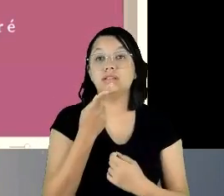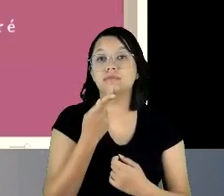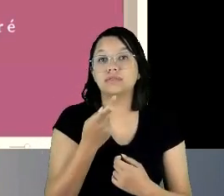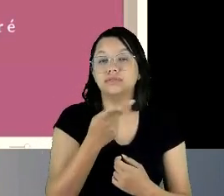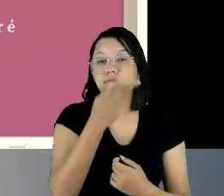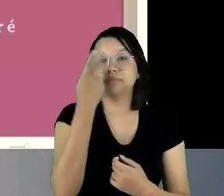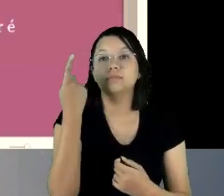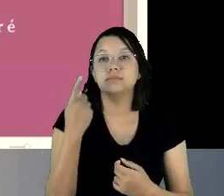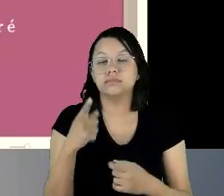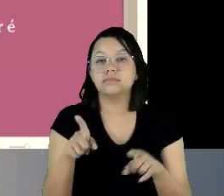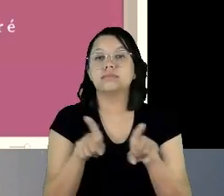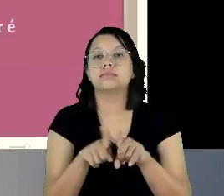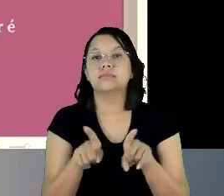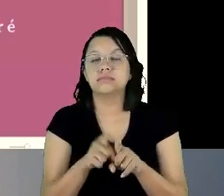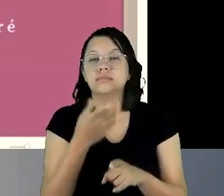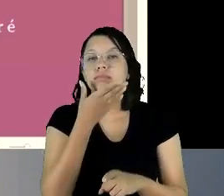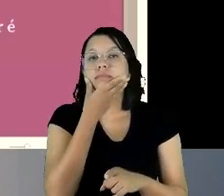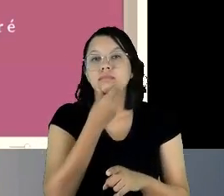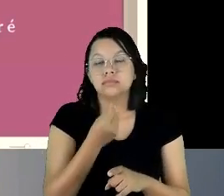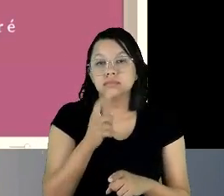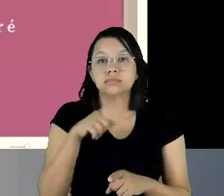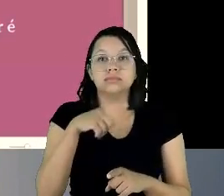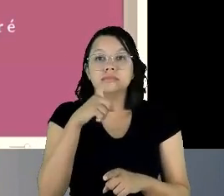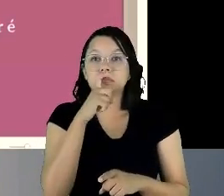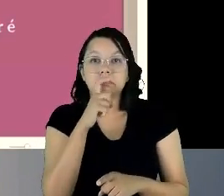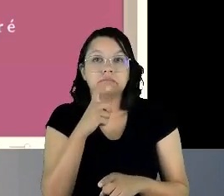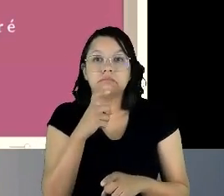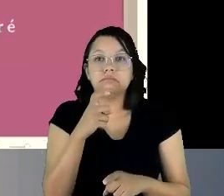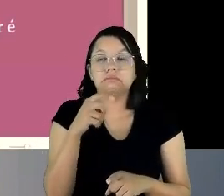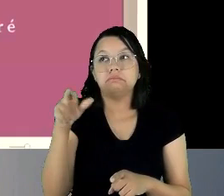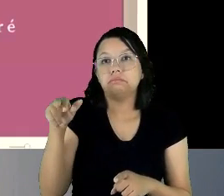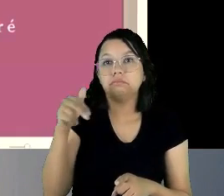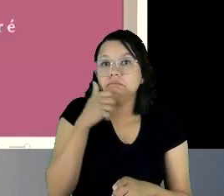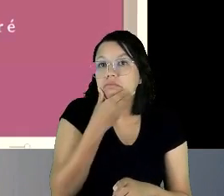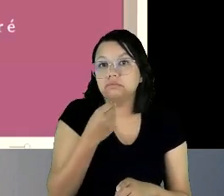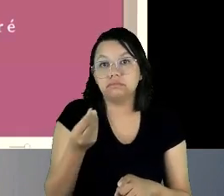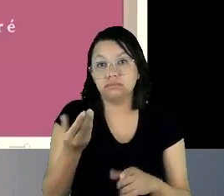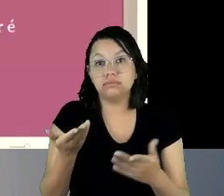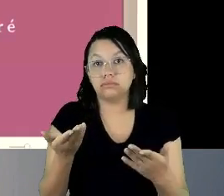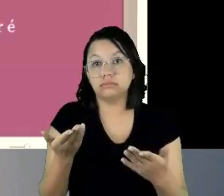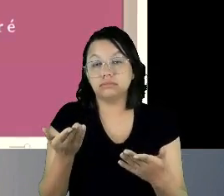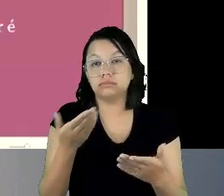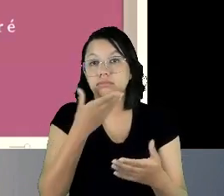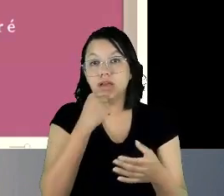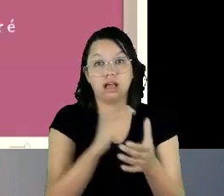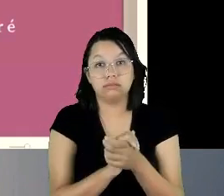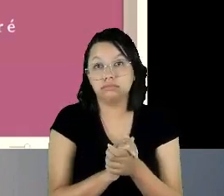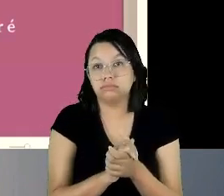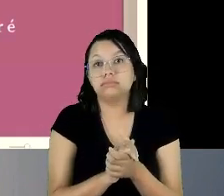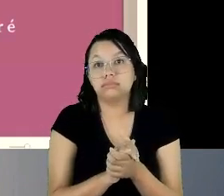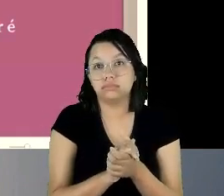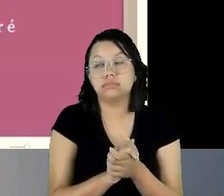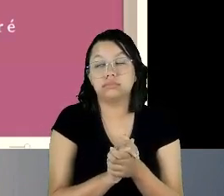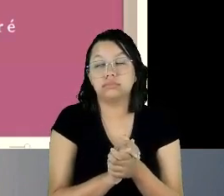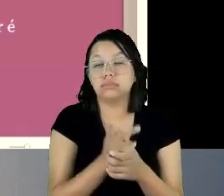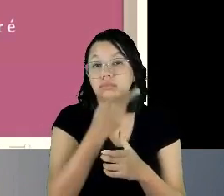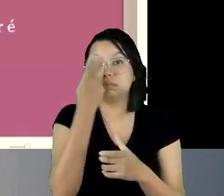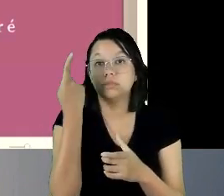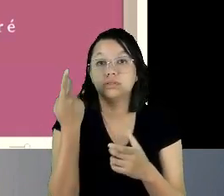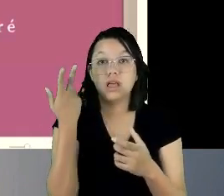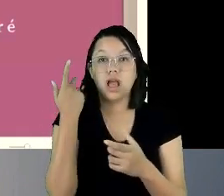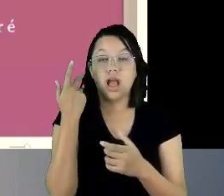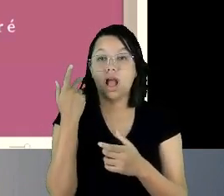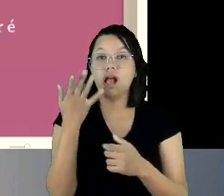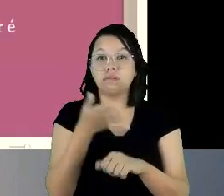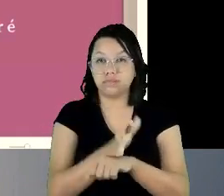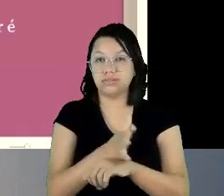uma pessoa que também, de um homem que é um pai, também é um irmão, também, enfim, marido. São pessoas comuns